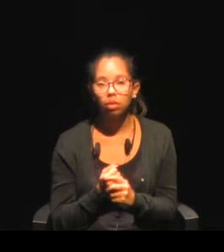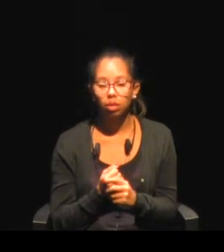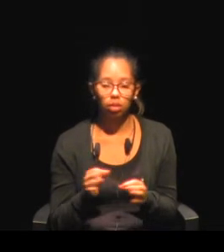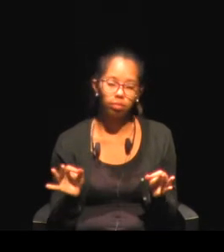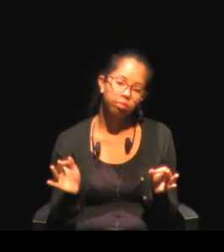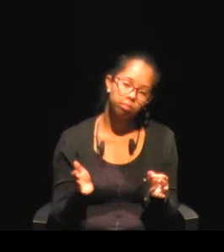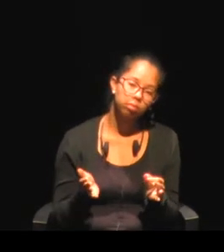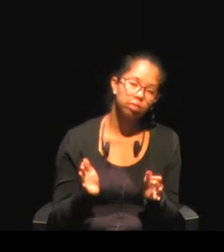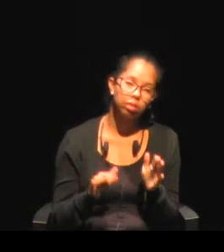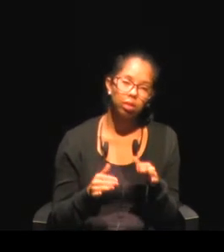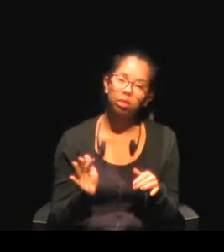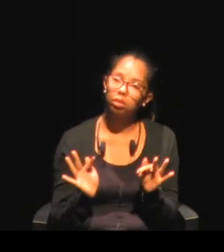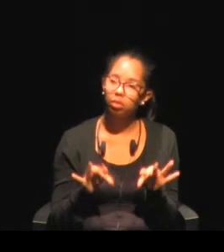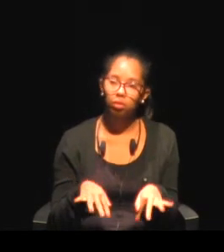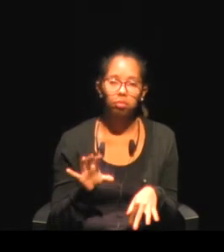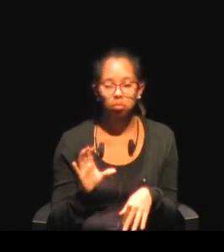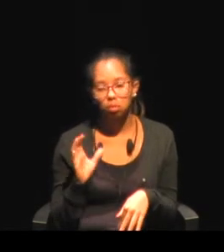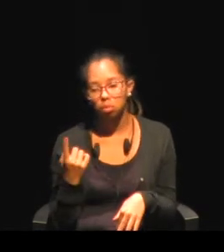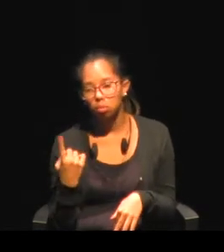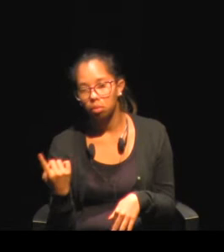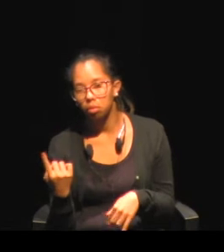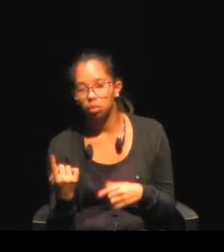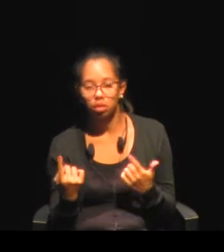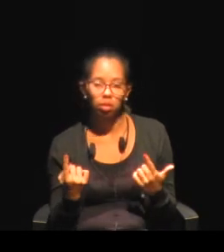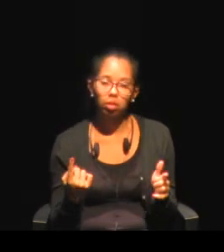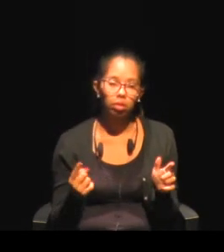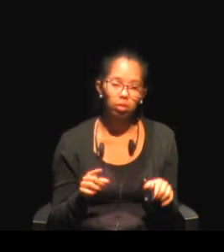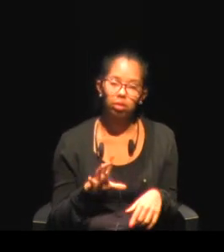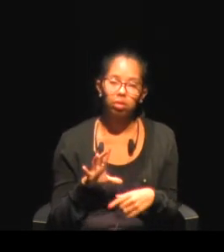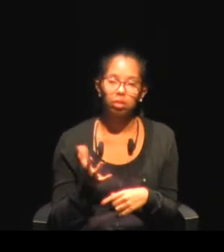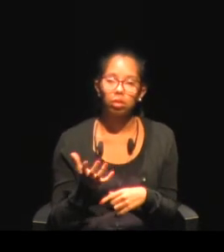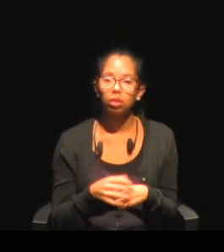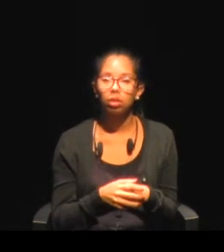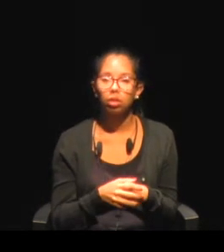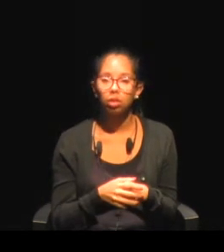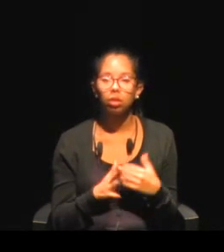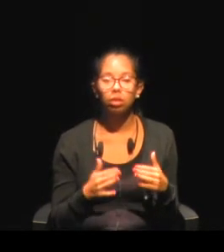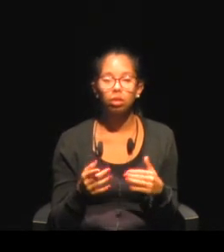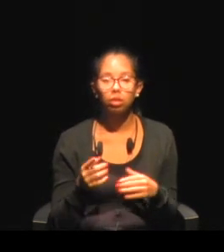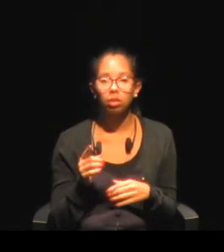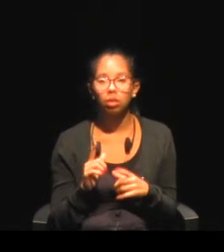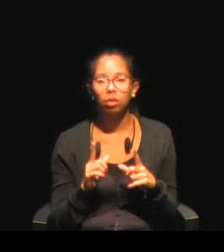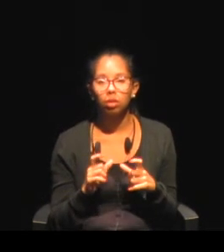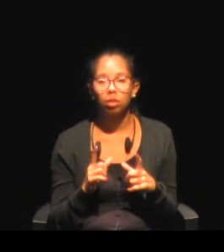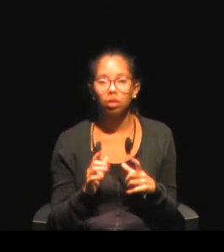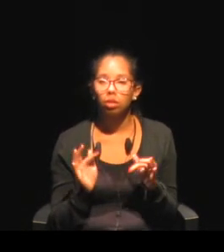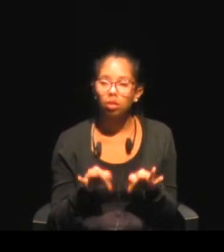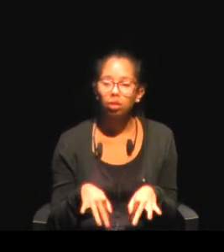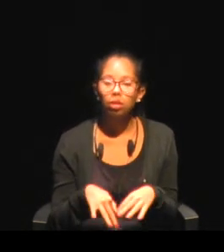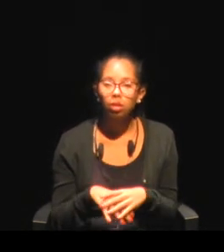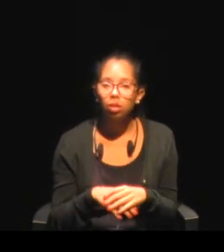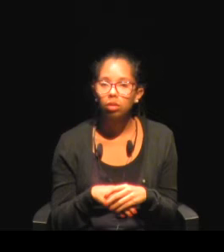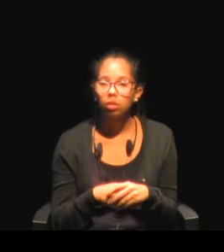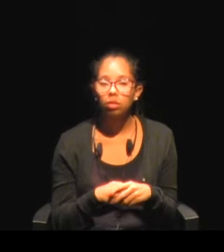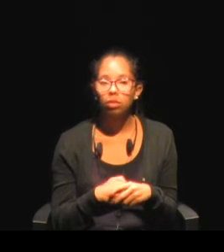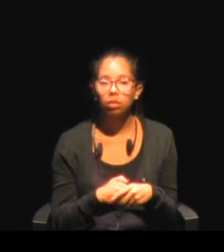aí. E, bom, acabou que nenhuma coisa nem outra aconteceu e a gente tem uma imagem no final que mostra o